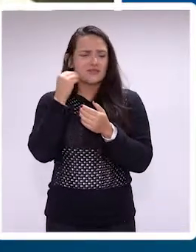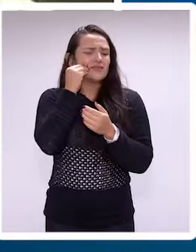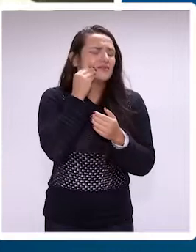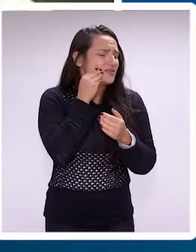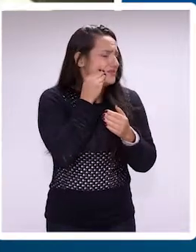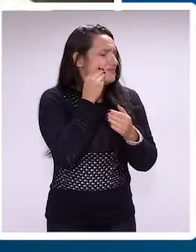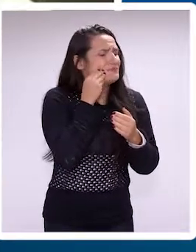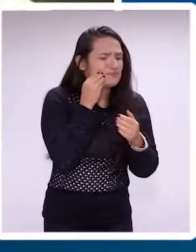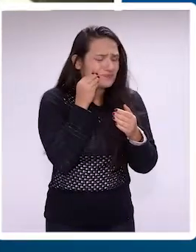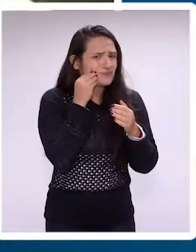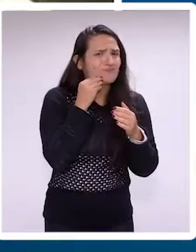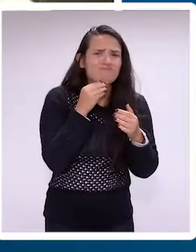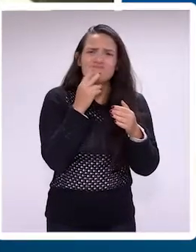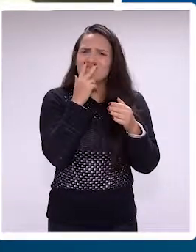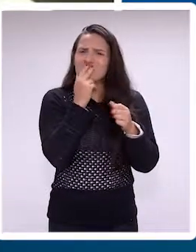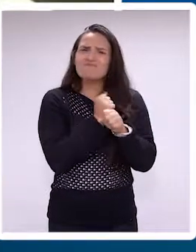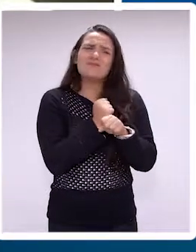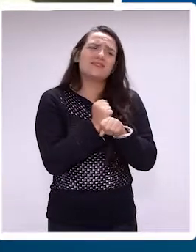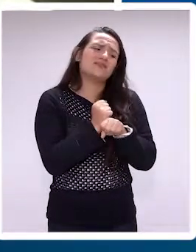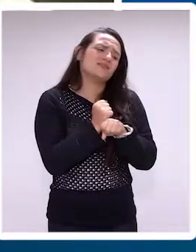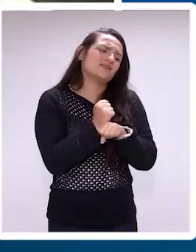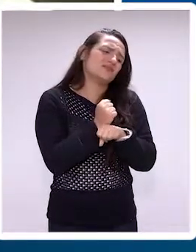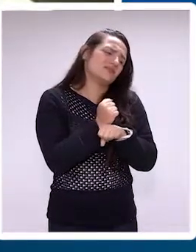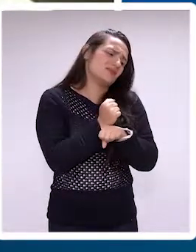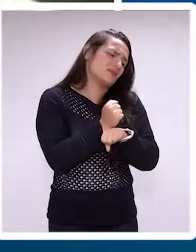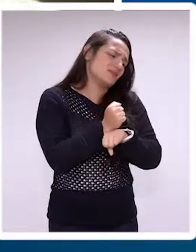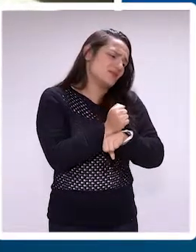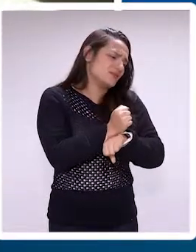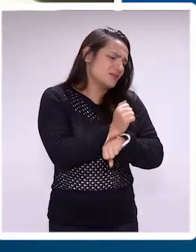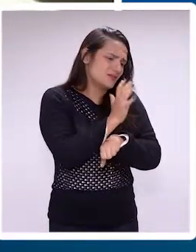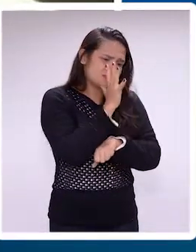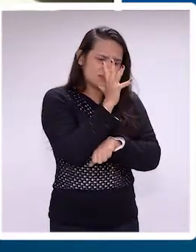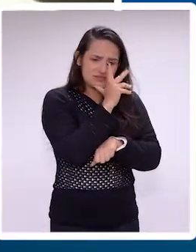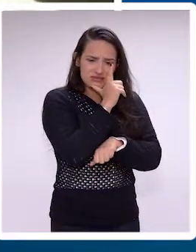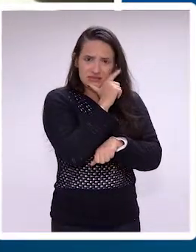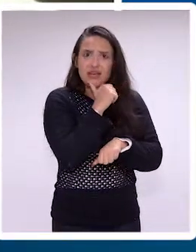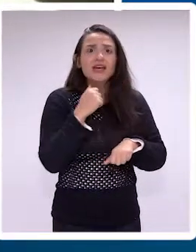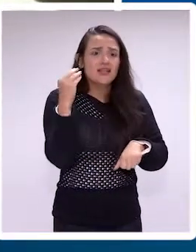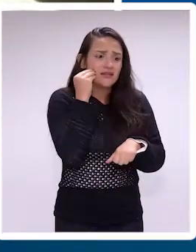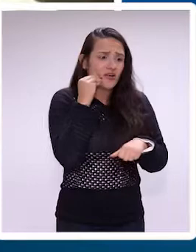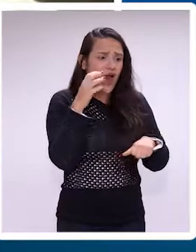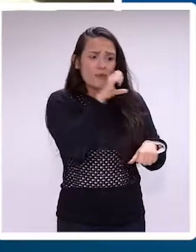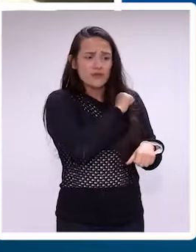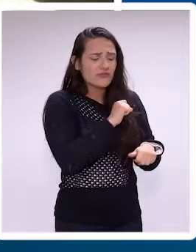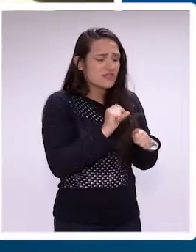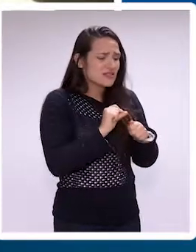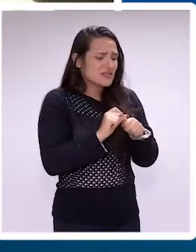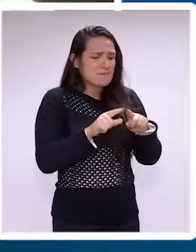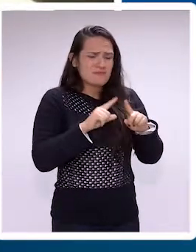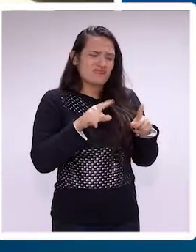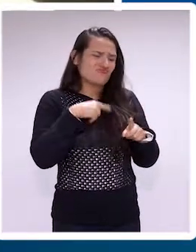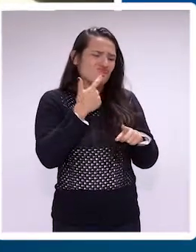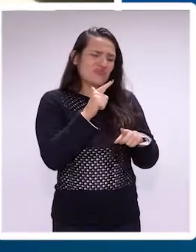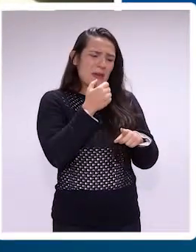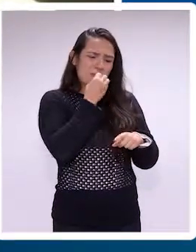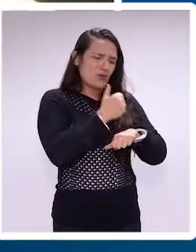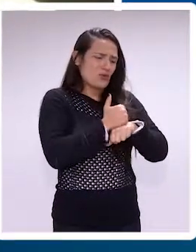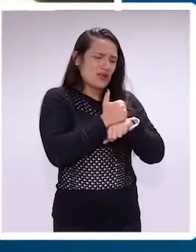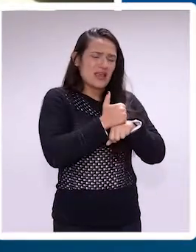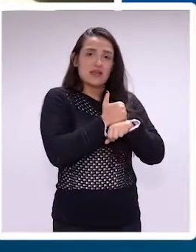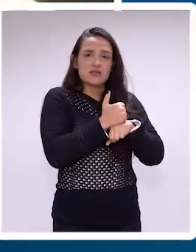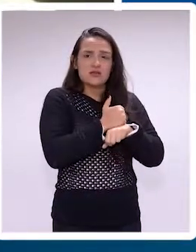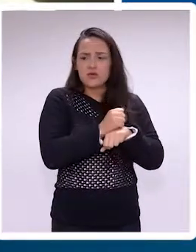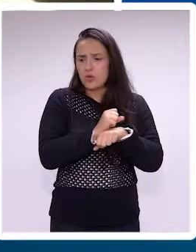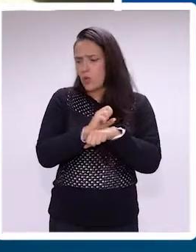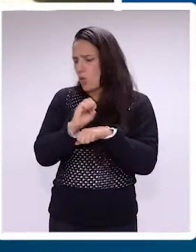eu fico tentando fazer as coisas com muito mais velocidade sem ter a produtividade, ou então